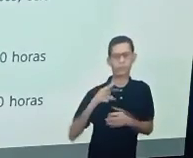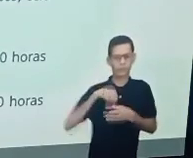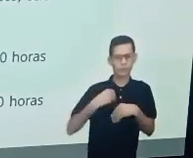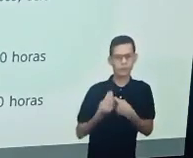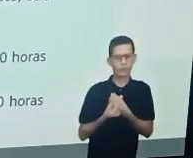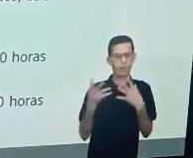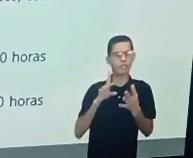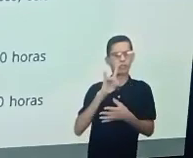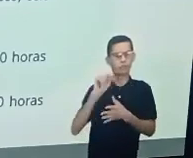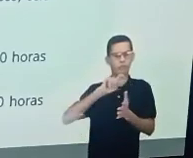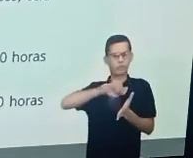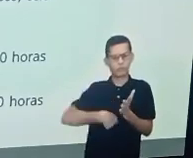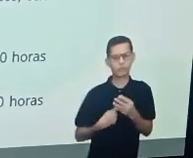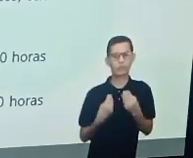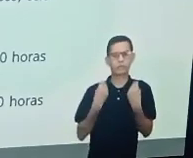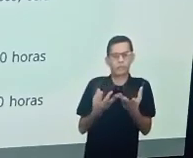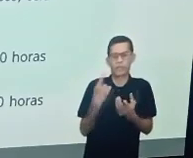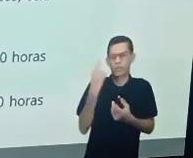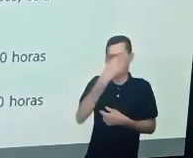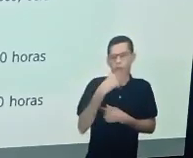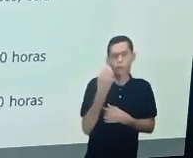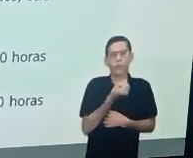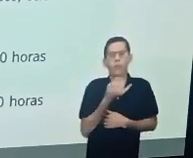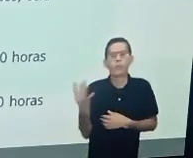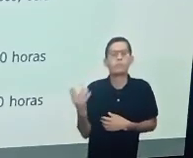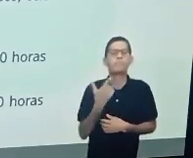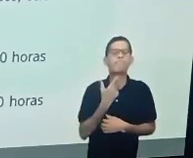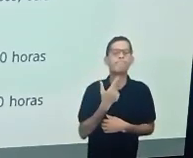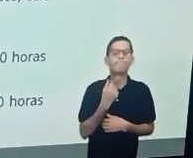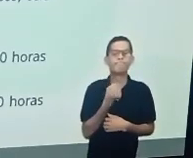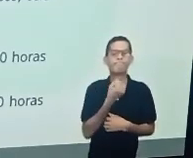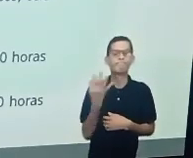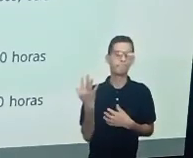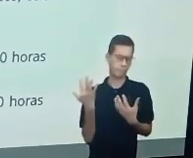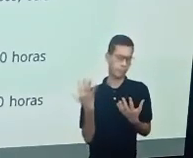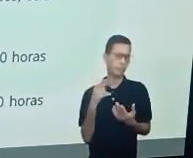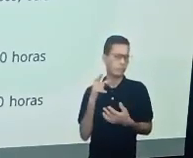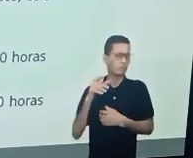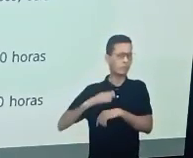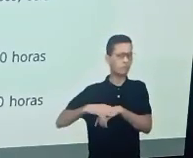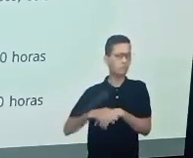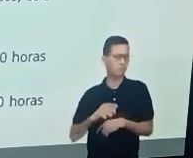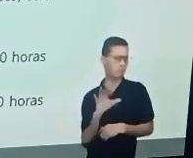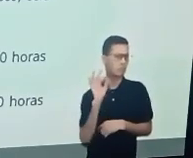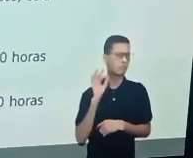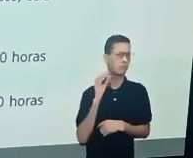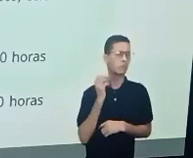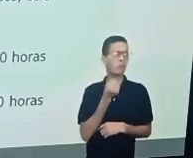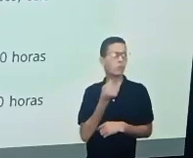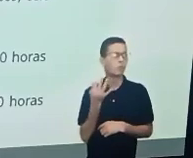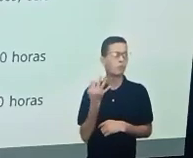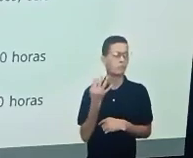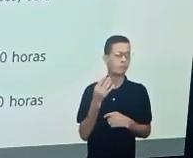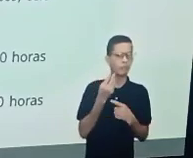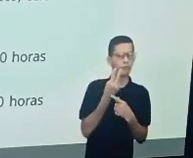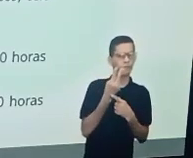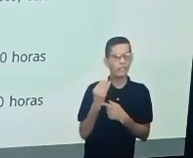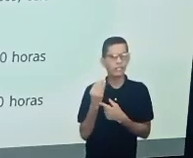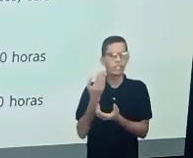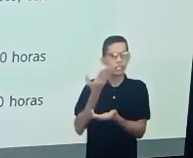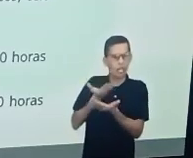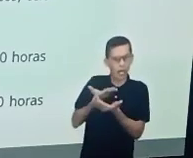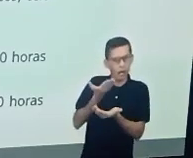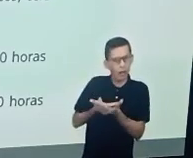inscrição opção de carga horária de trabalho pretendida. Então, ele vai poder optar lá ou por 20